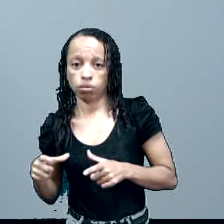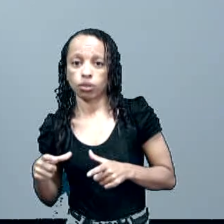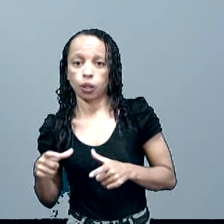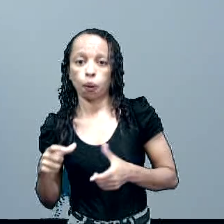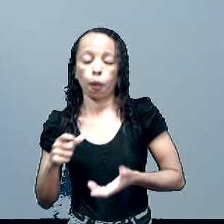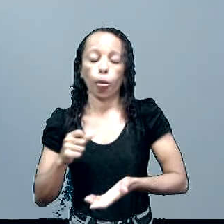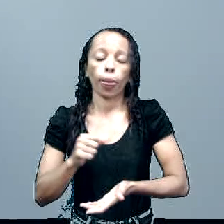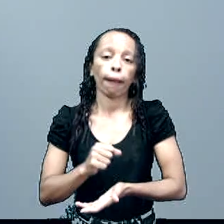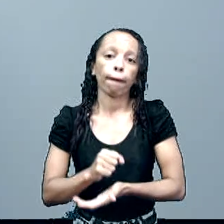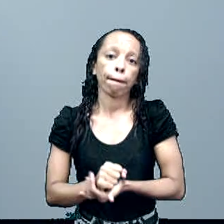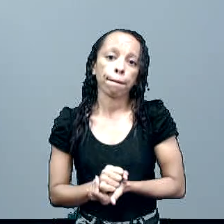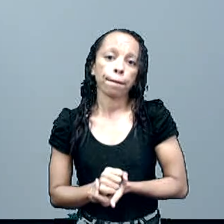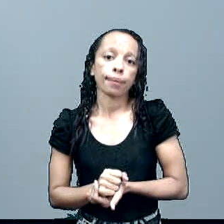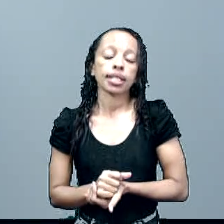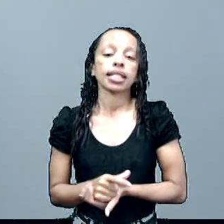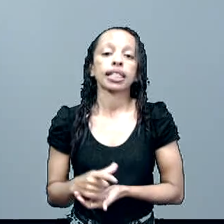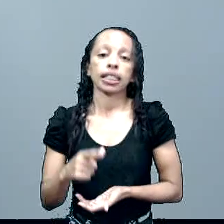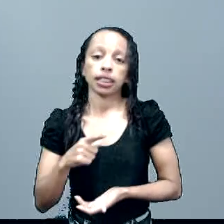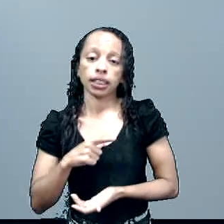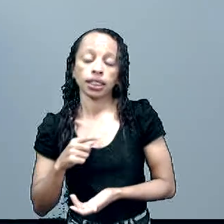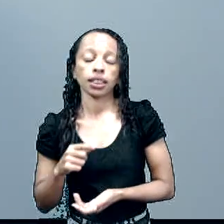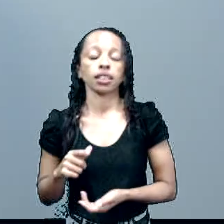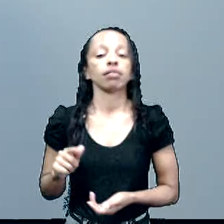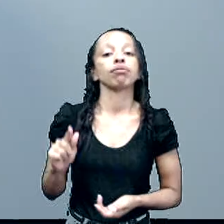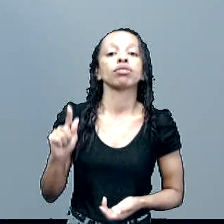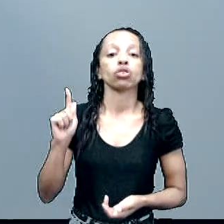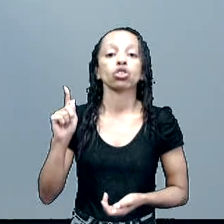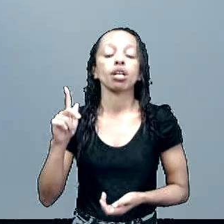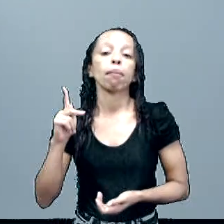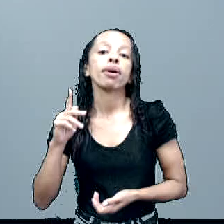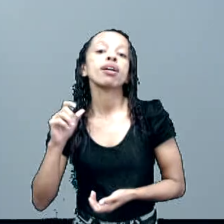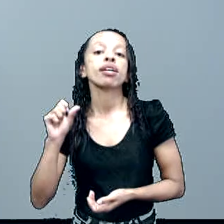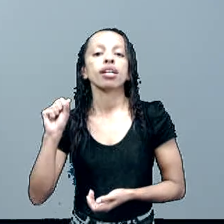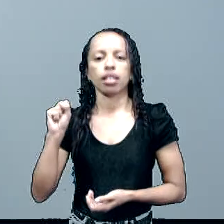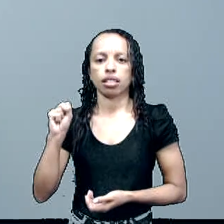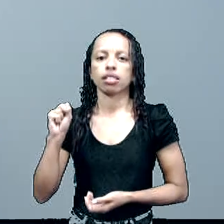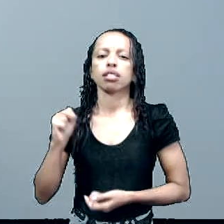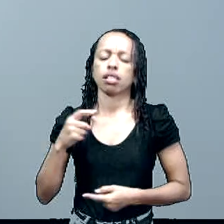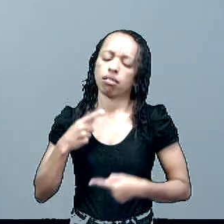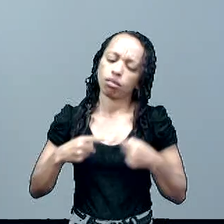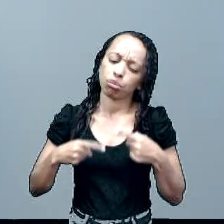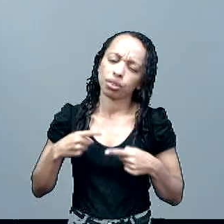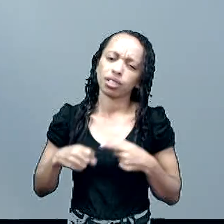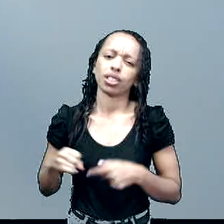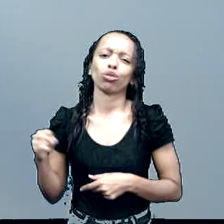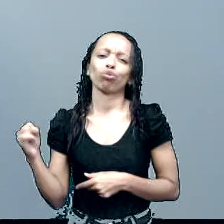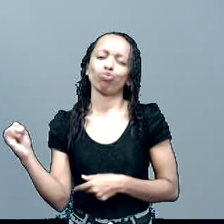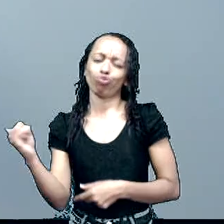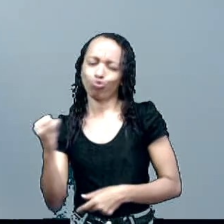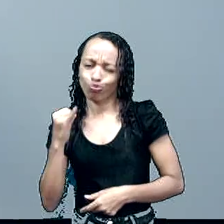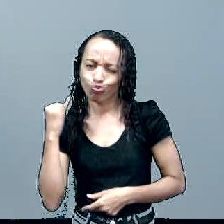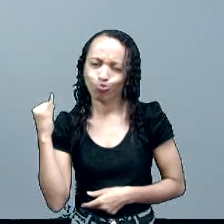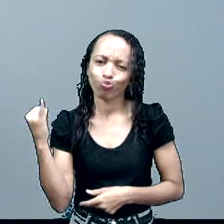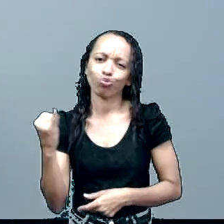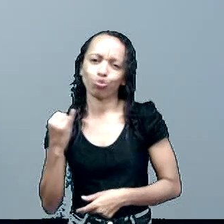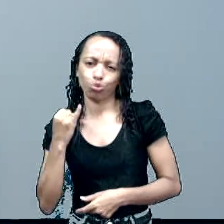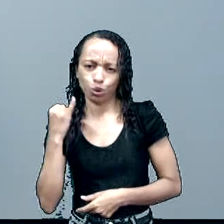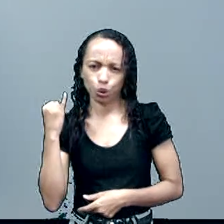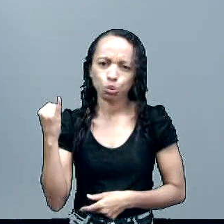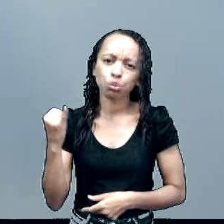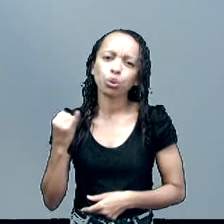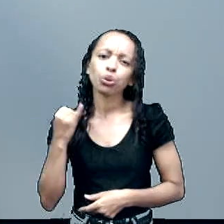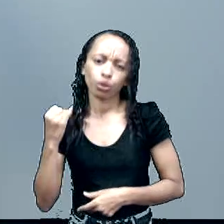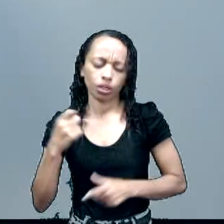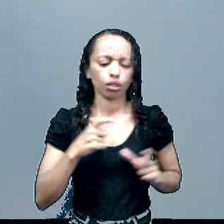é uma ferramenta bastante necessária no deslocamento de pessoas e coisas no